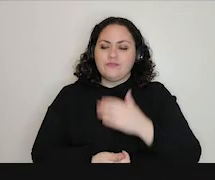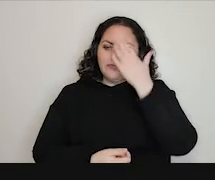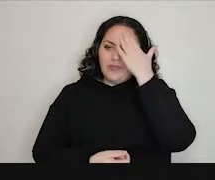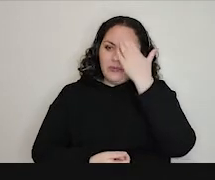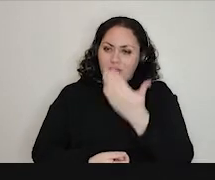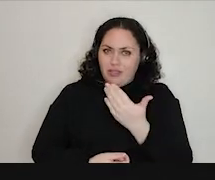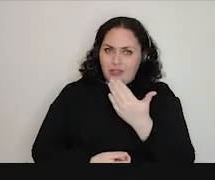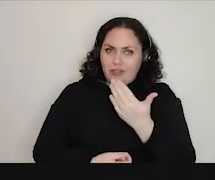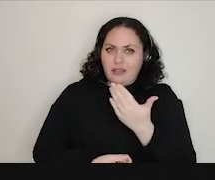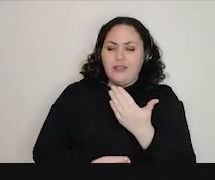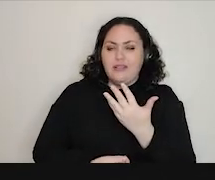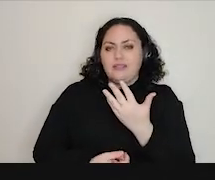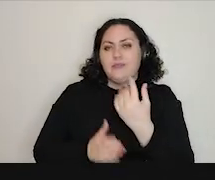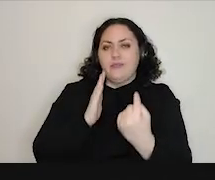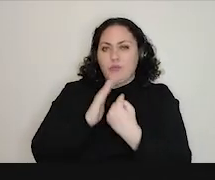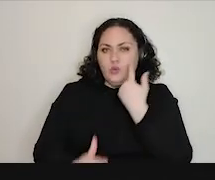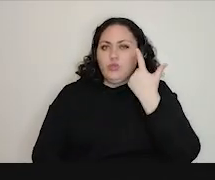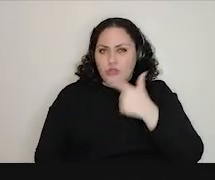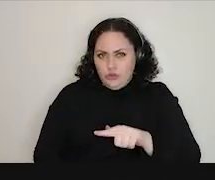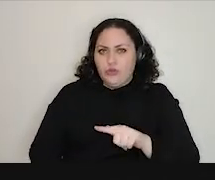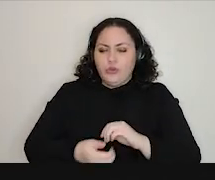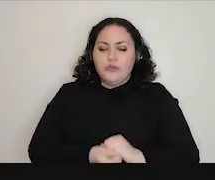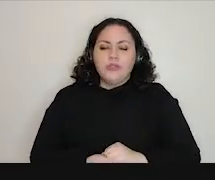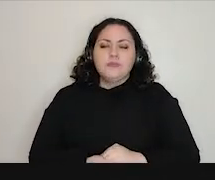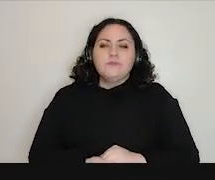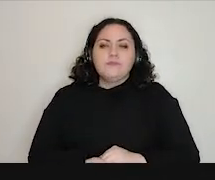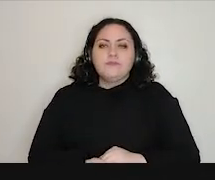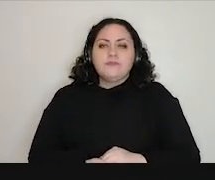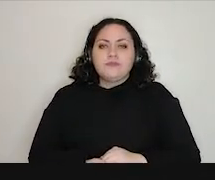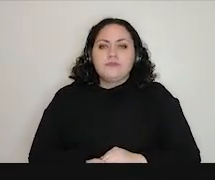Obrigada, Desirê, pela pergunta. Mais uma pergunta.